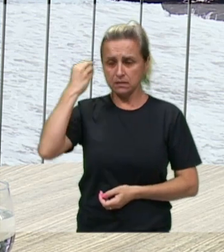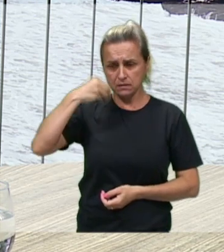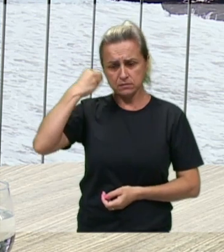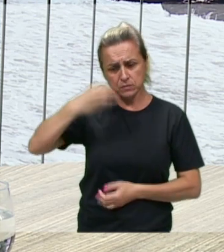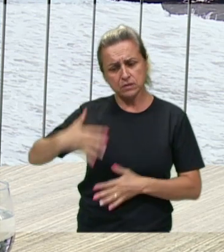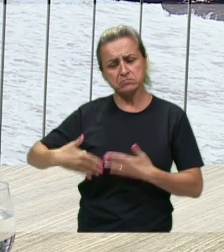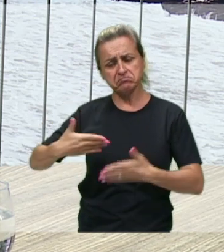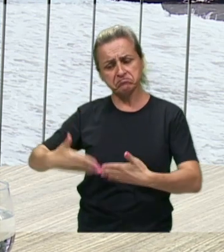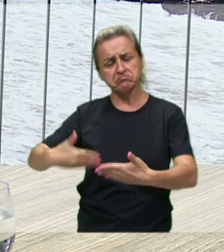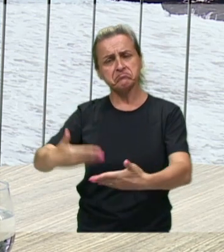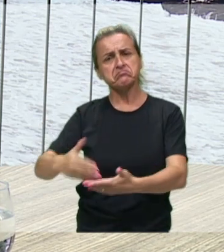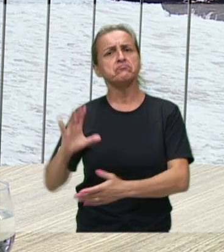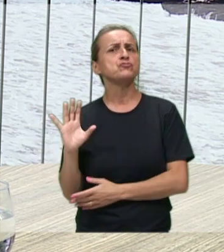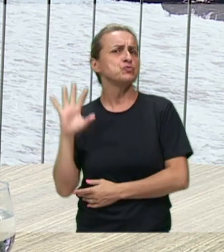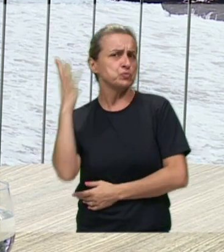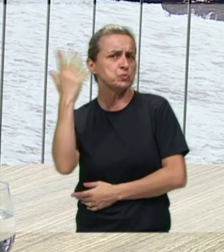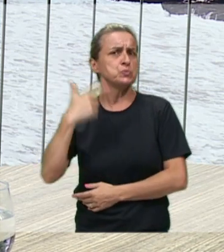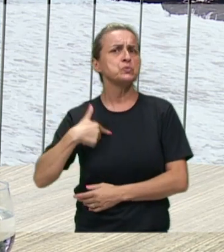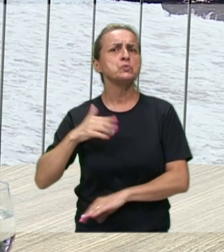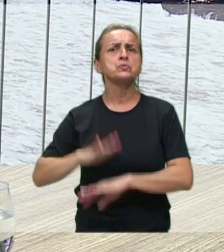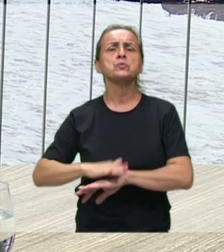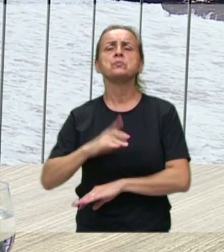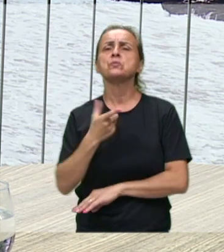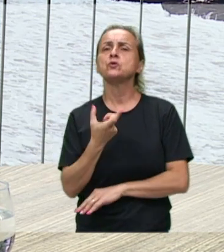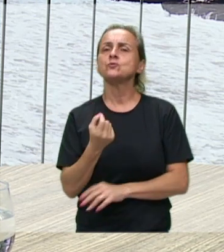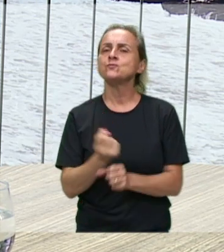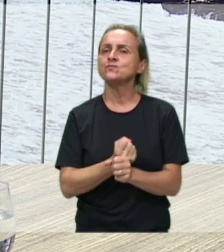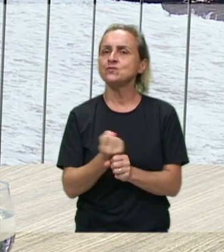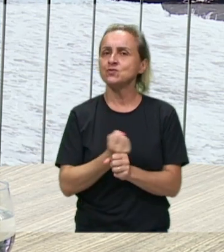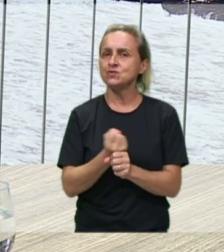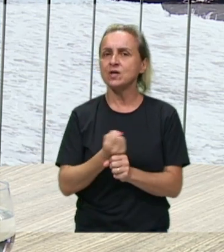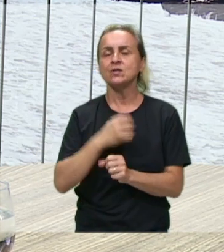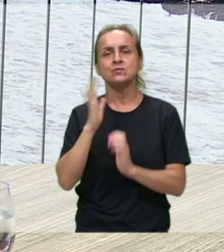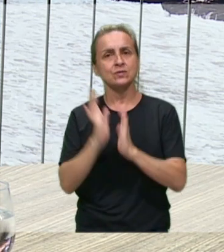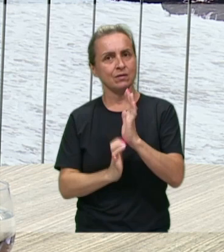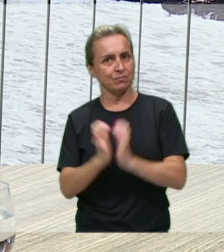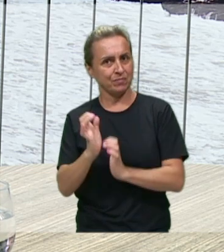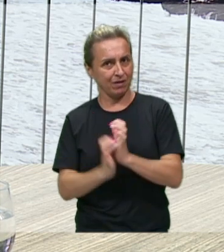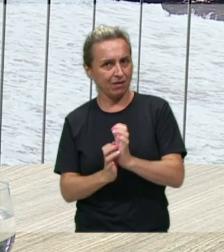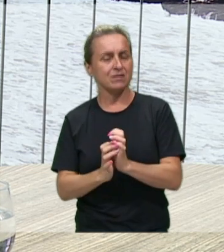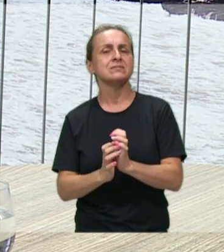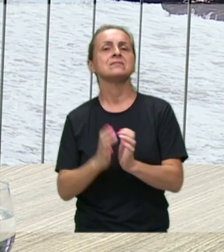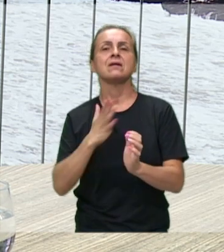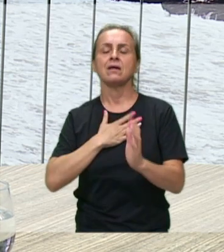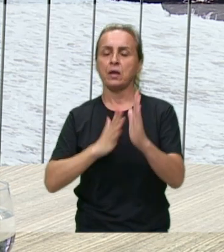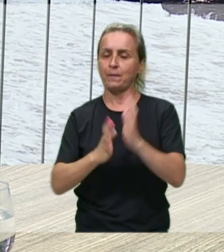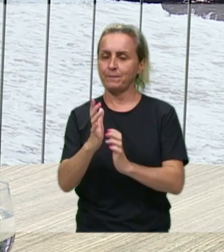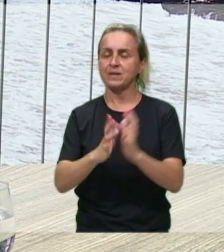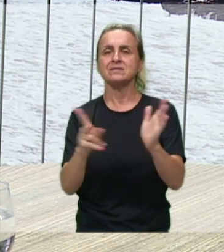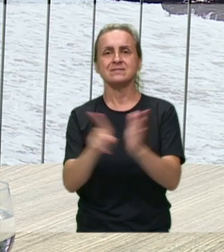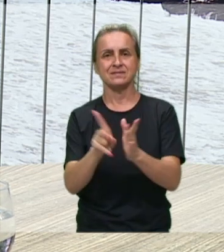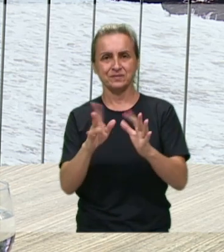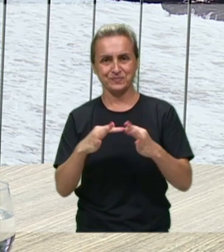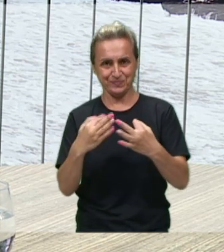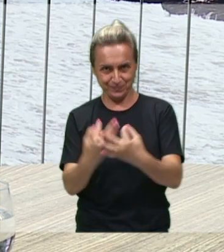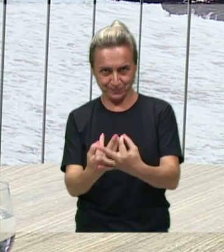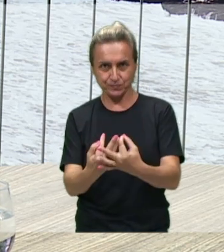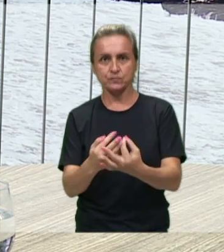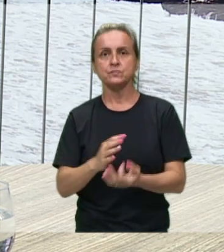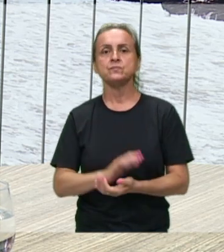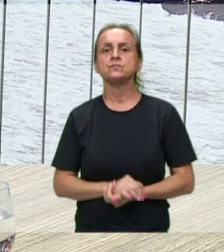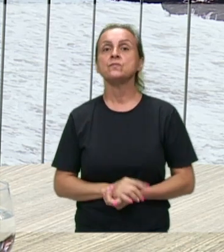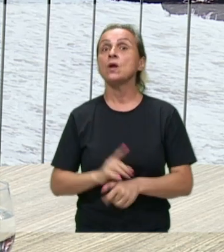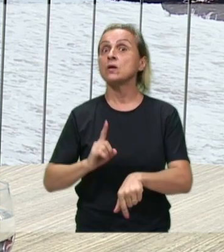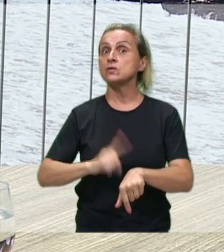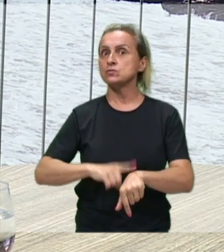particularmente, tenho mais de 20 anos de empresa, 15 anos como armador, né? Vim de uma empresa familiar. Nesse grande momento que aconteceram,